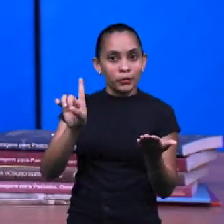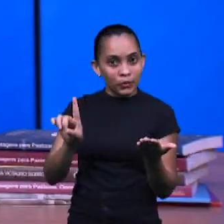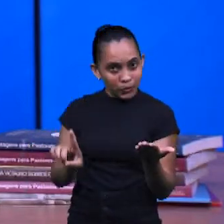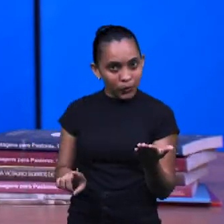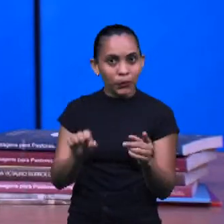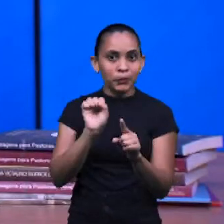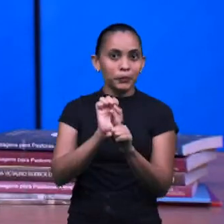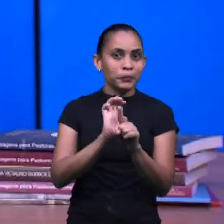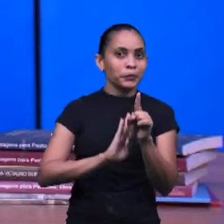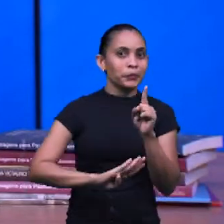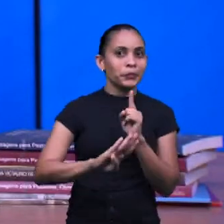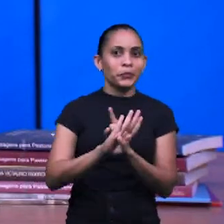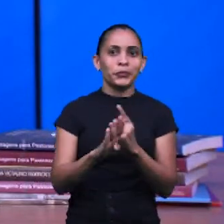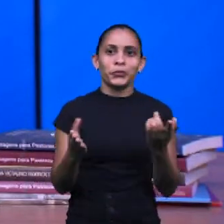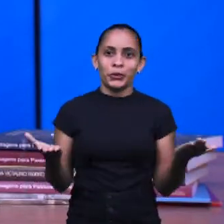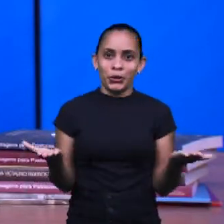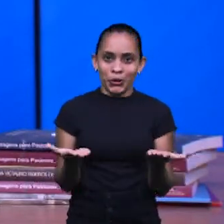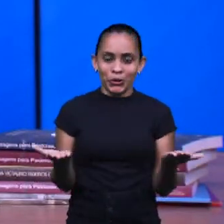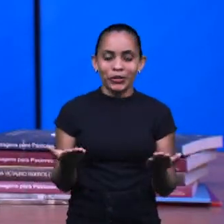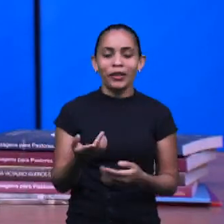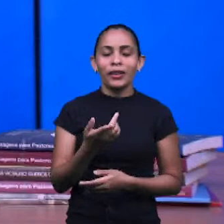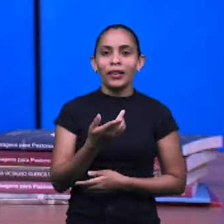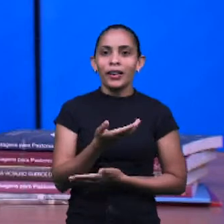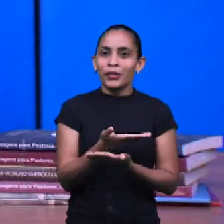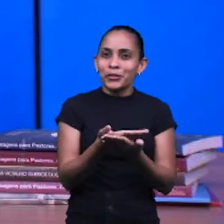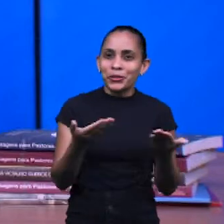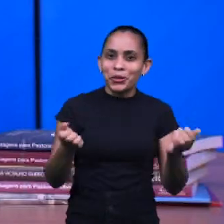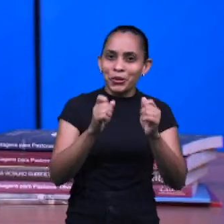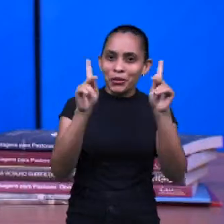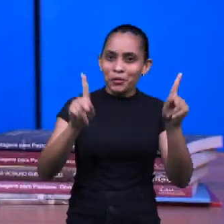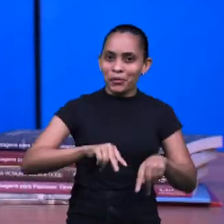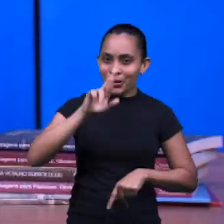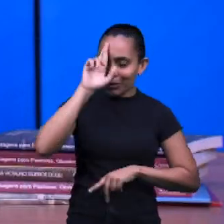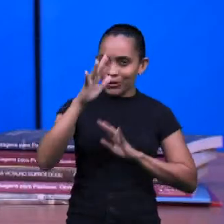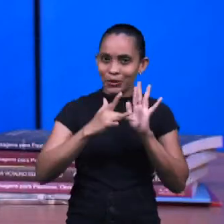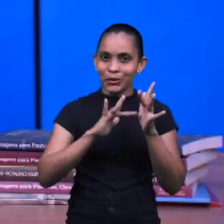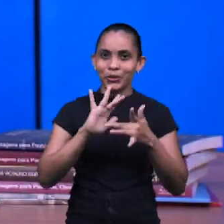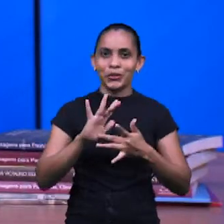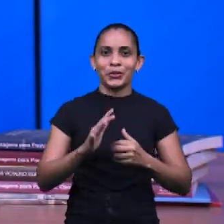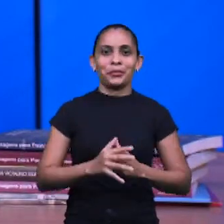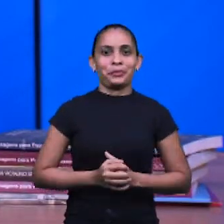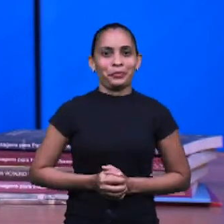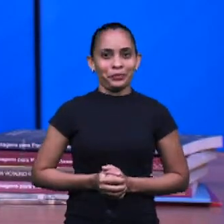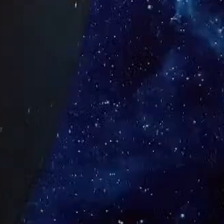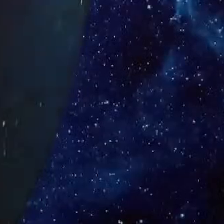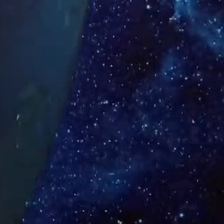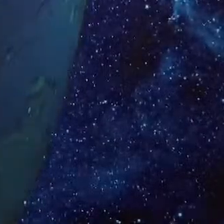na Escola Bíblica Dominical de hoje. Eu desejo a todos então a paz do Senhor Jesus e até lá.